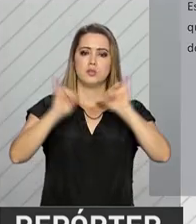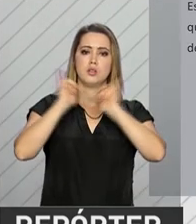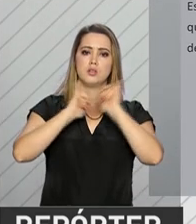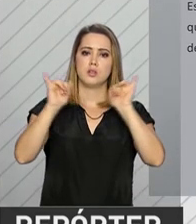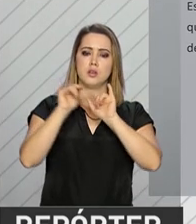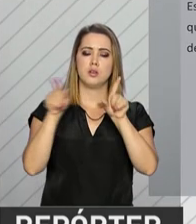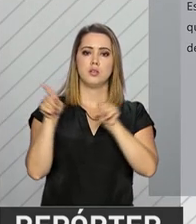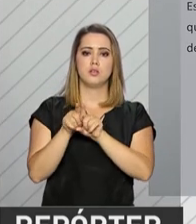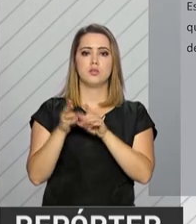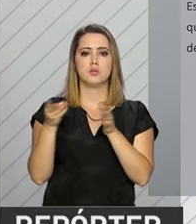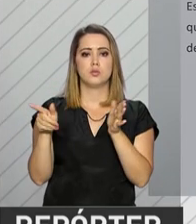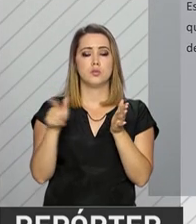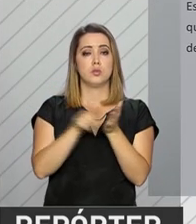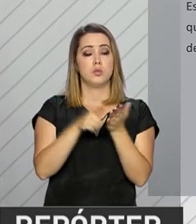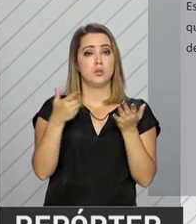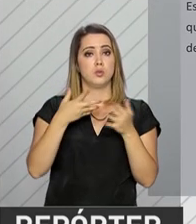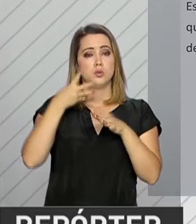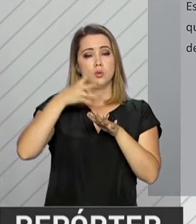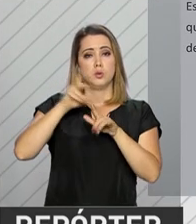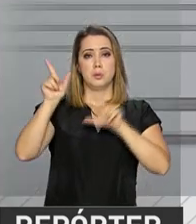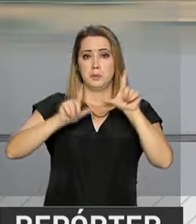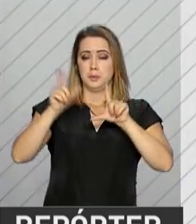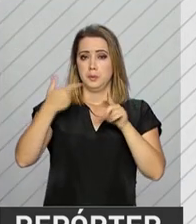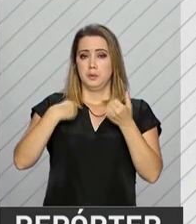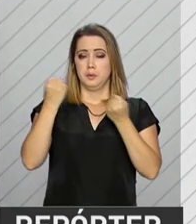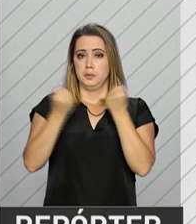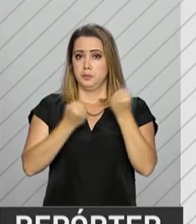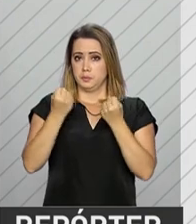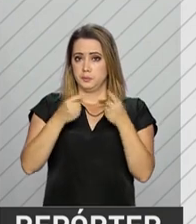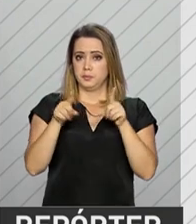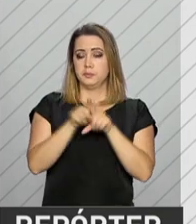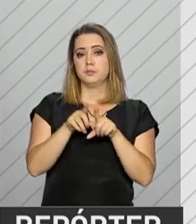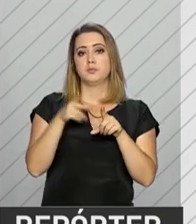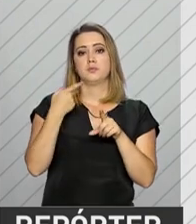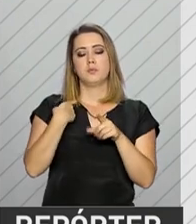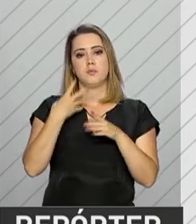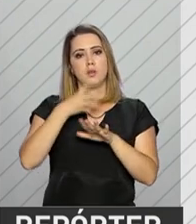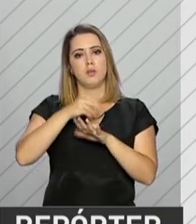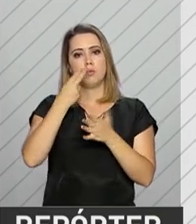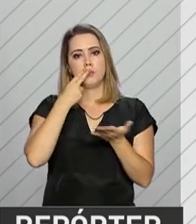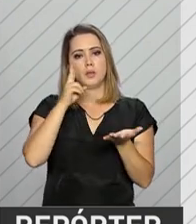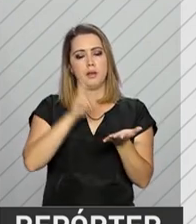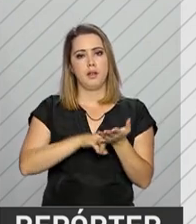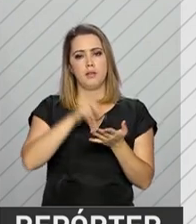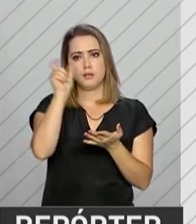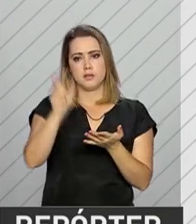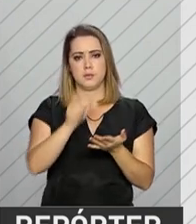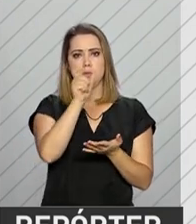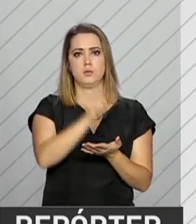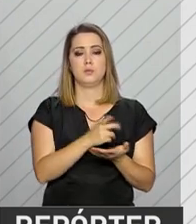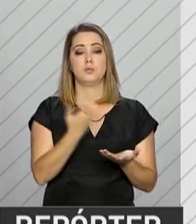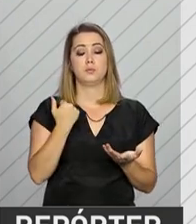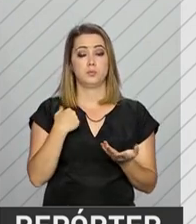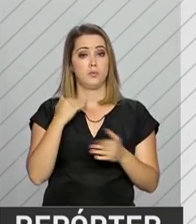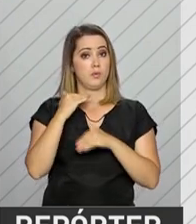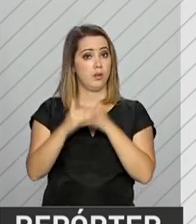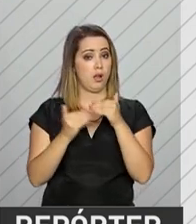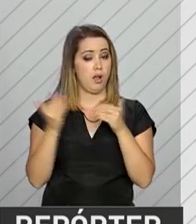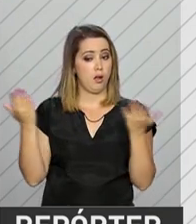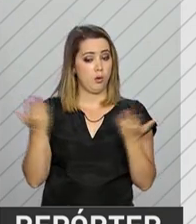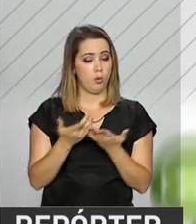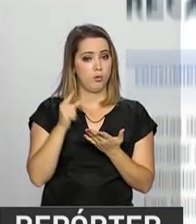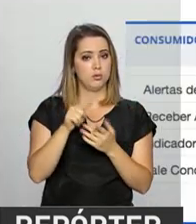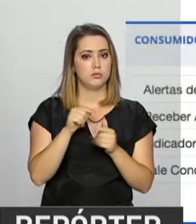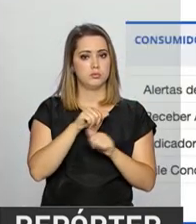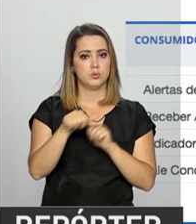publicitários pela imprensa e no caso dos automóveis também por meio de carta ao consumidor ea partir de agora